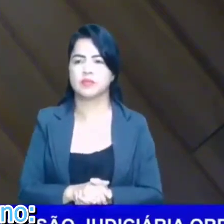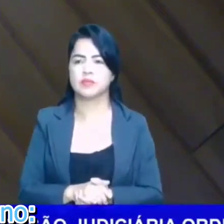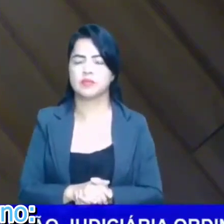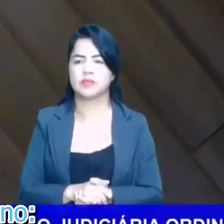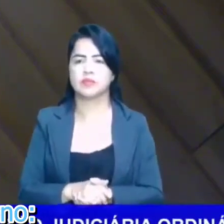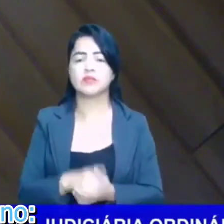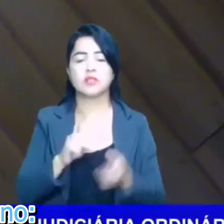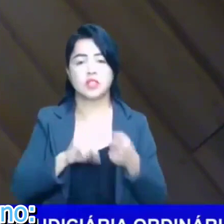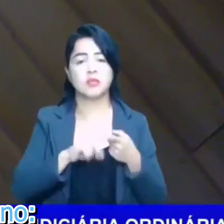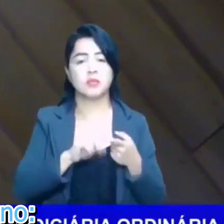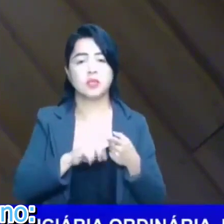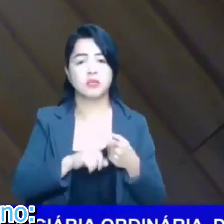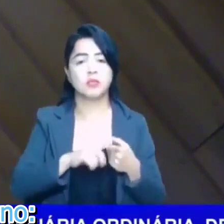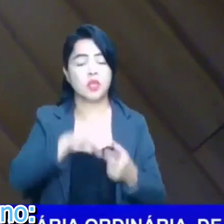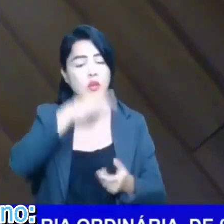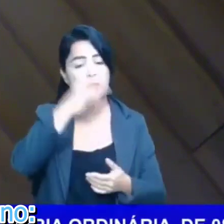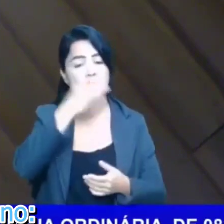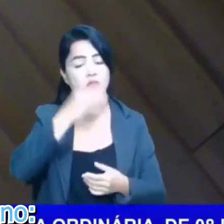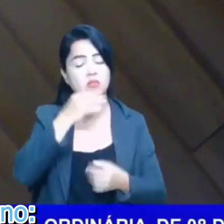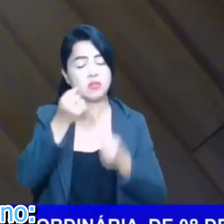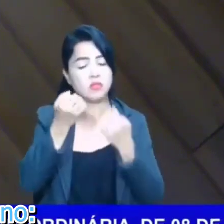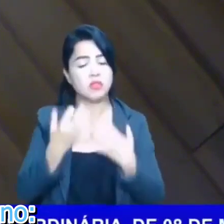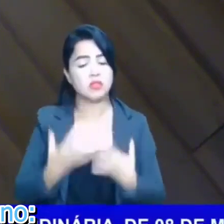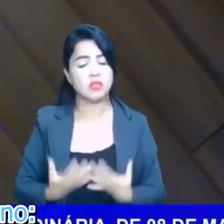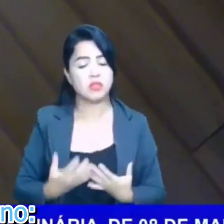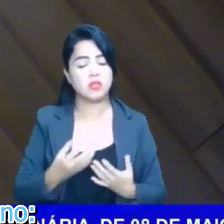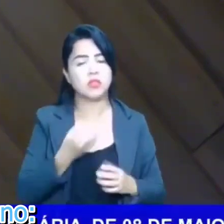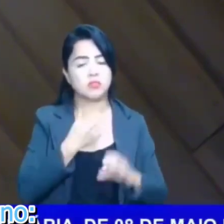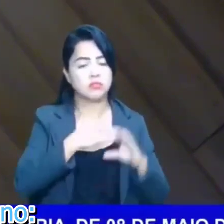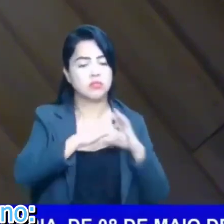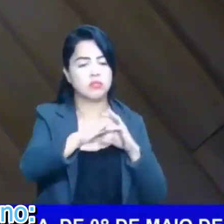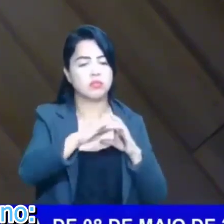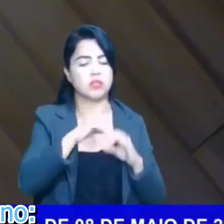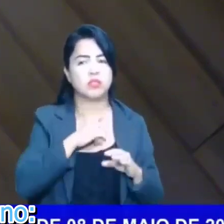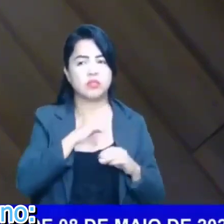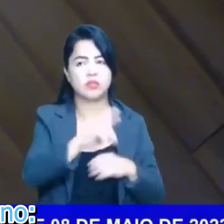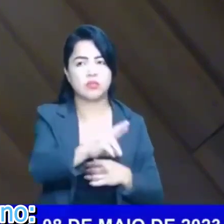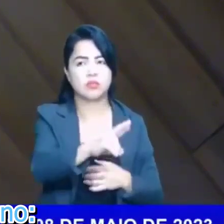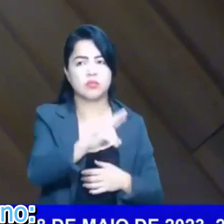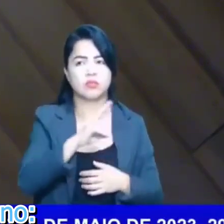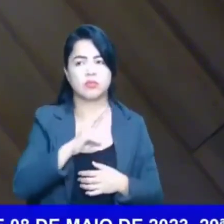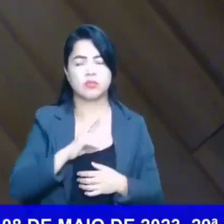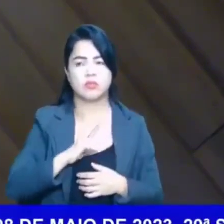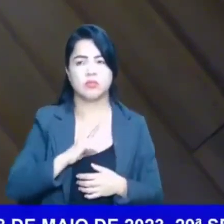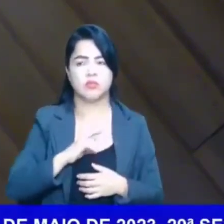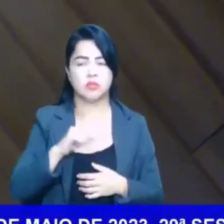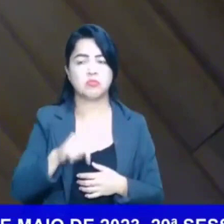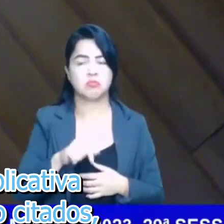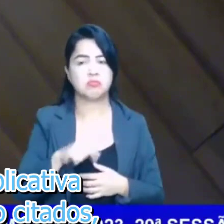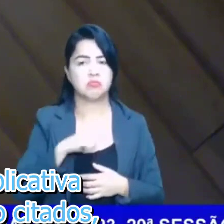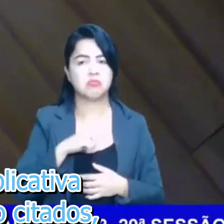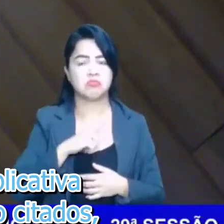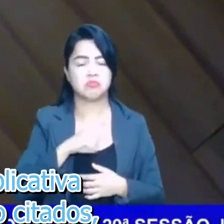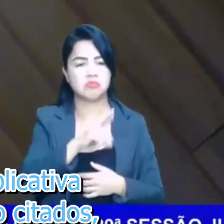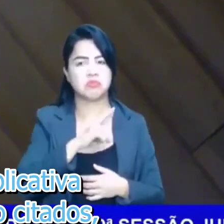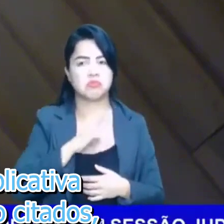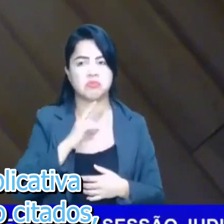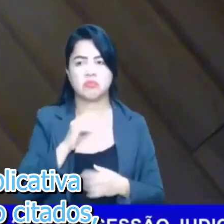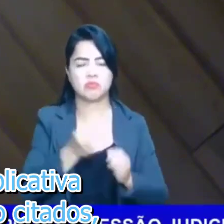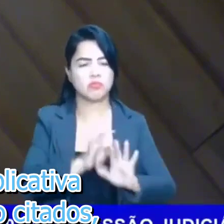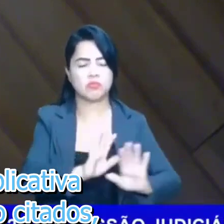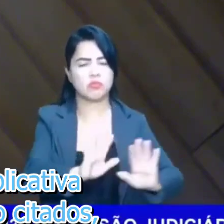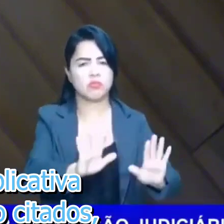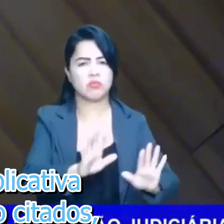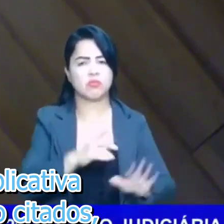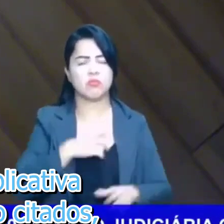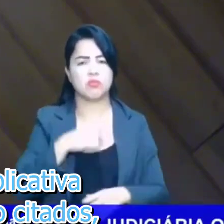até para respaldar a nota explicativa a ser encaminhada, e foi respondido pelo controle interno. Não precisa registrar